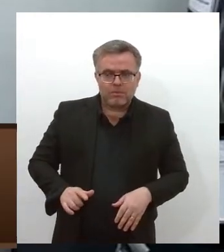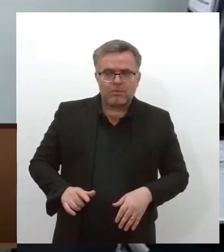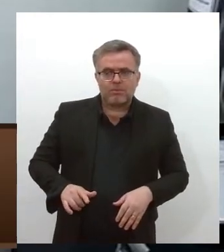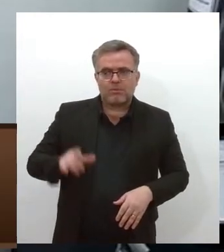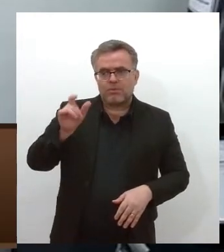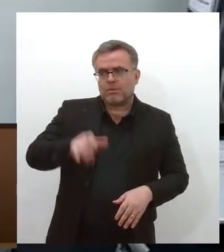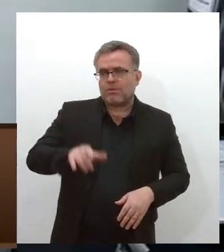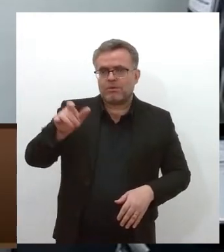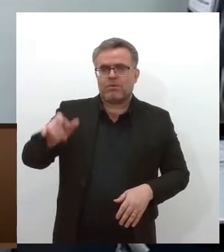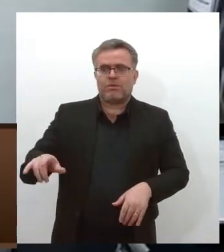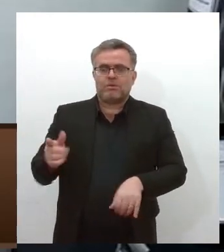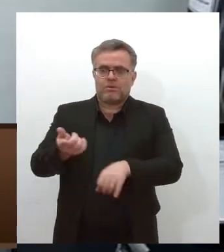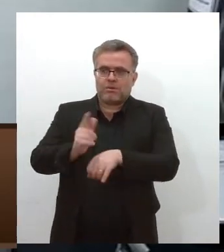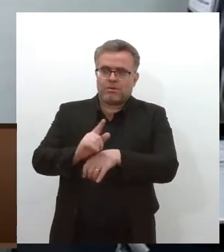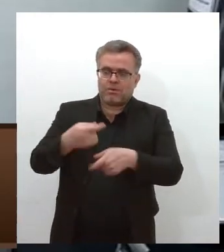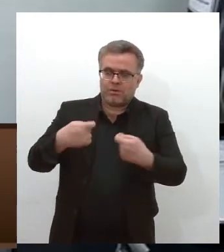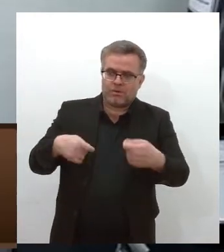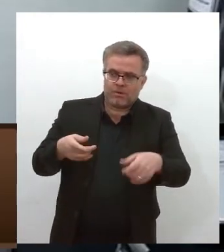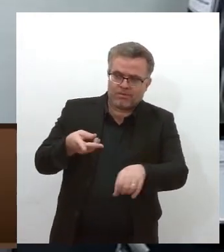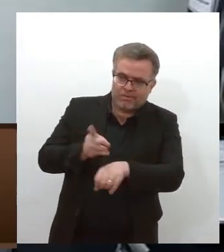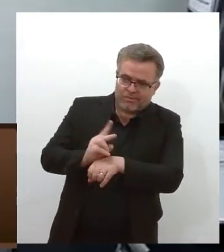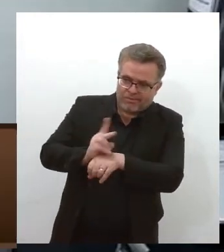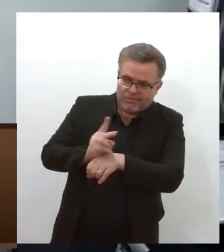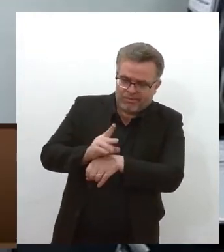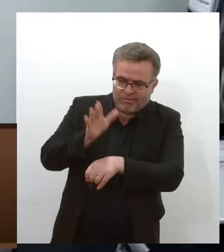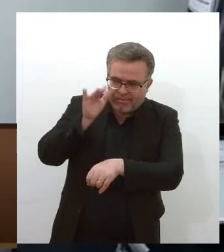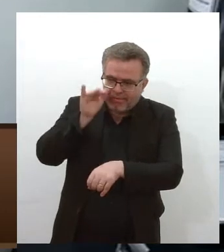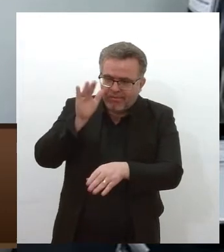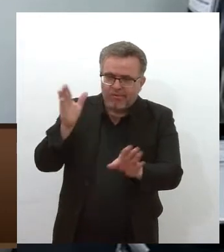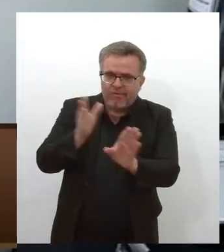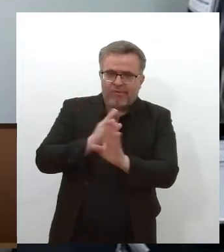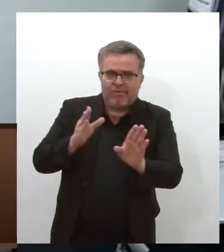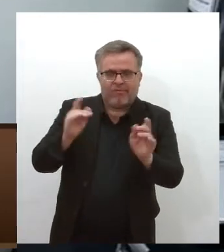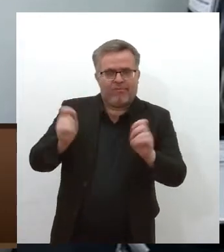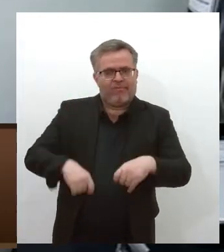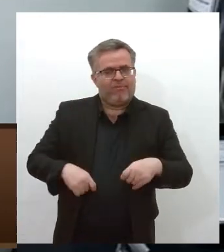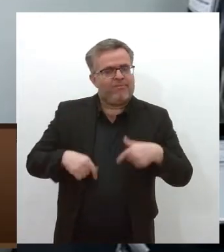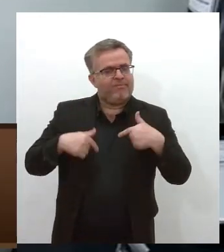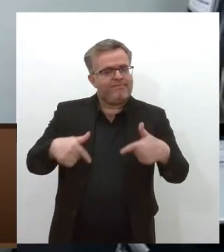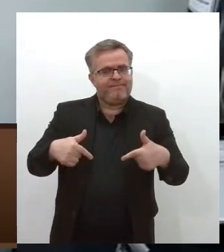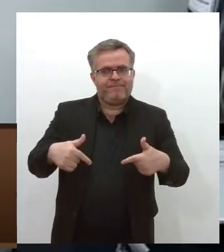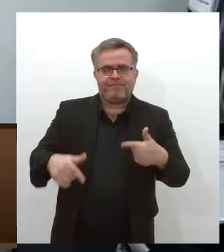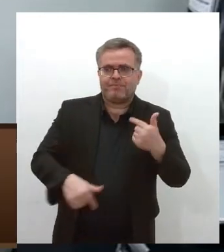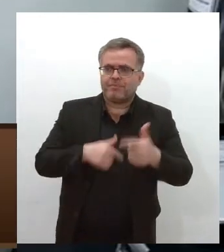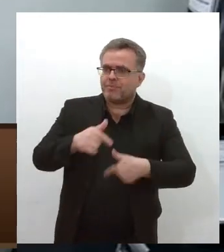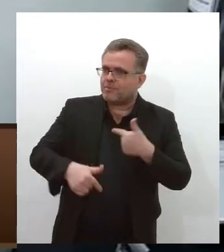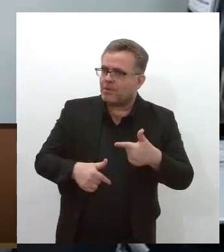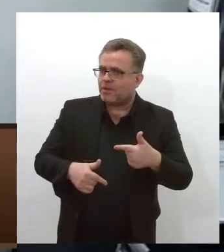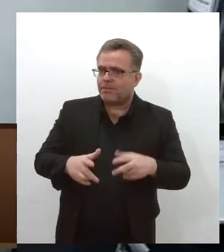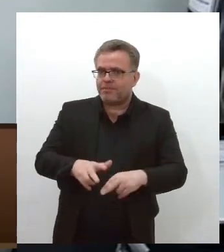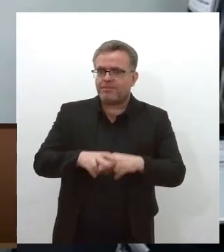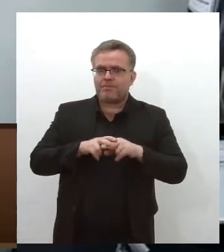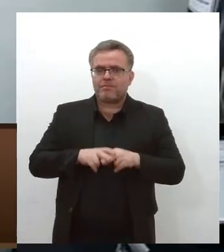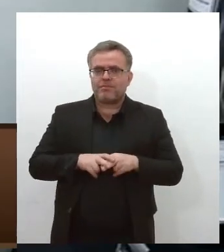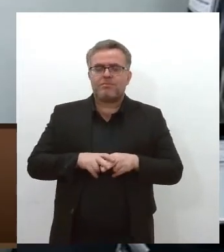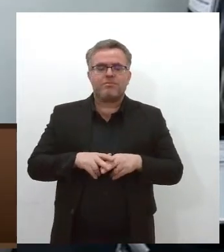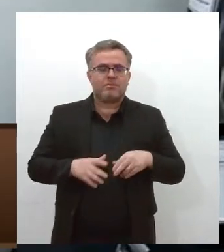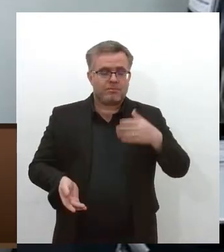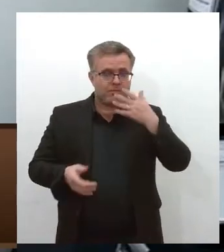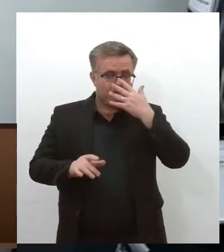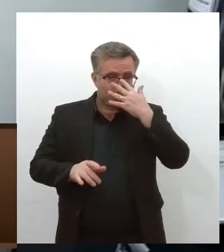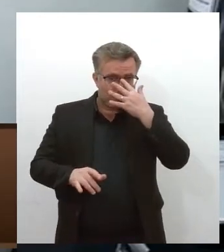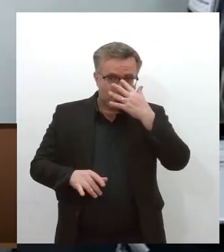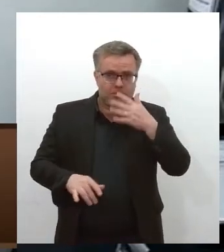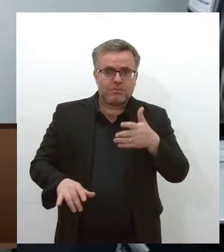ser vigiado, sim, nas suas ações, e isso cabe ao Poder Legislativo. Ele é o